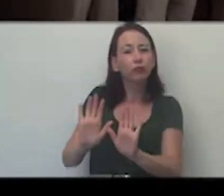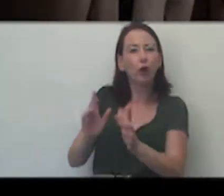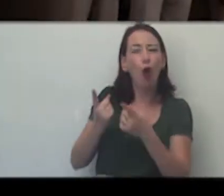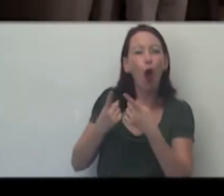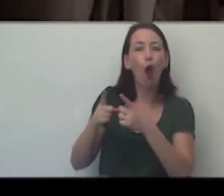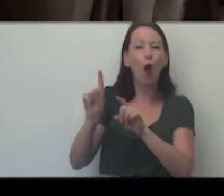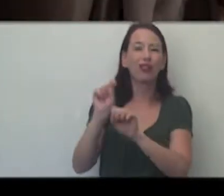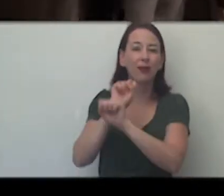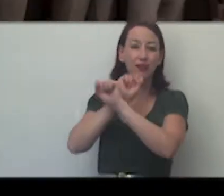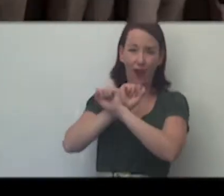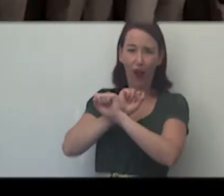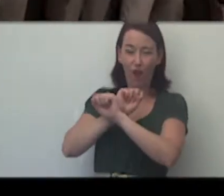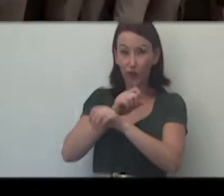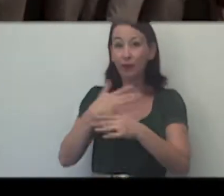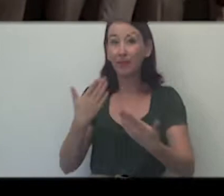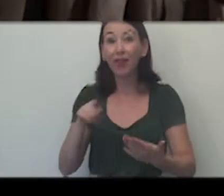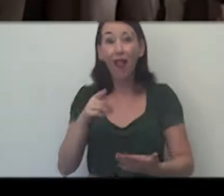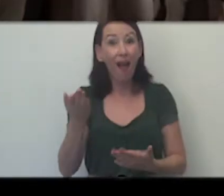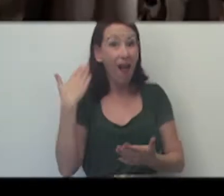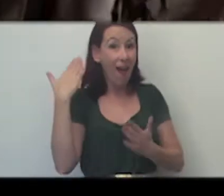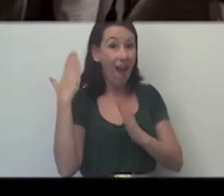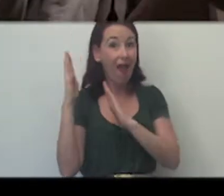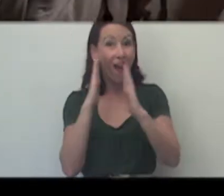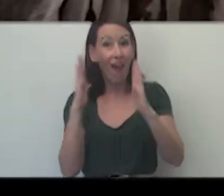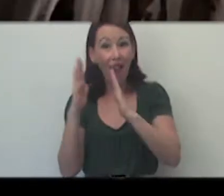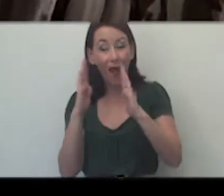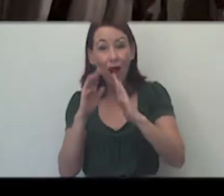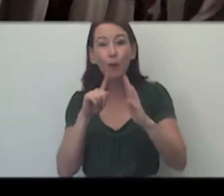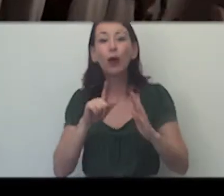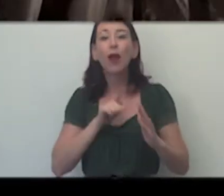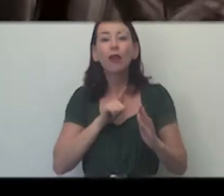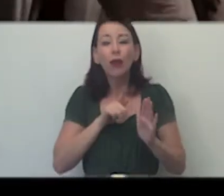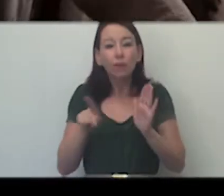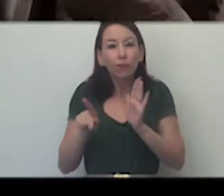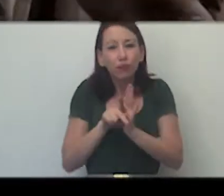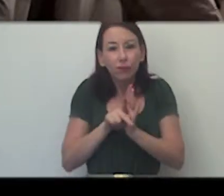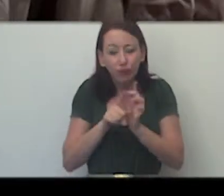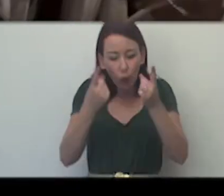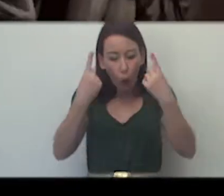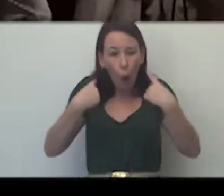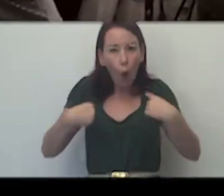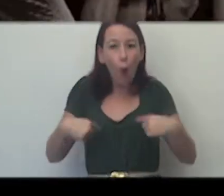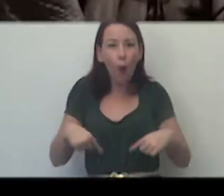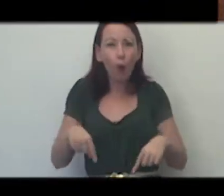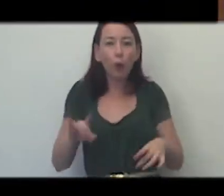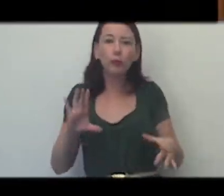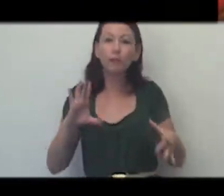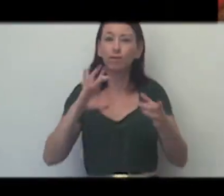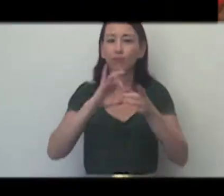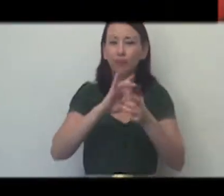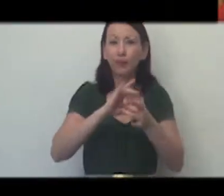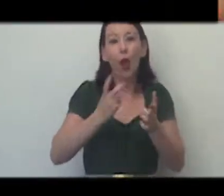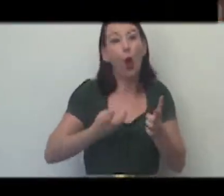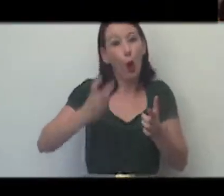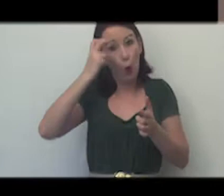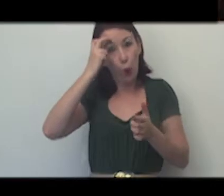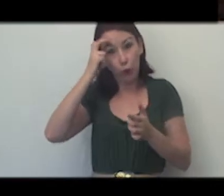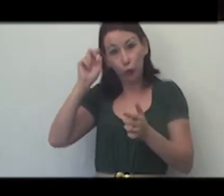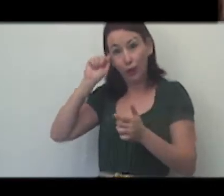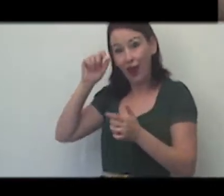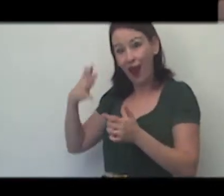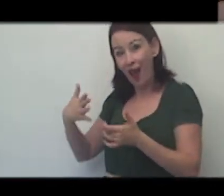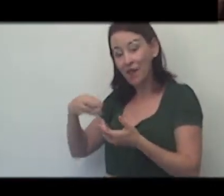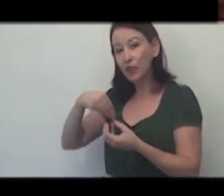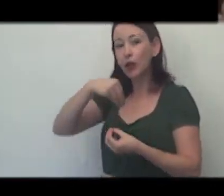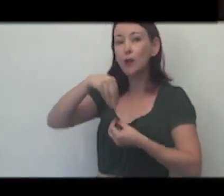Naquela época, os negros encontraram em seu próprio corpo uma arma poderosa, combinando elementos da cultura africana